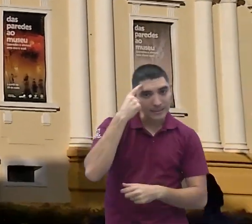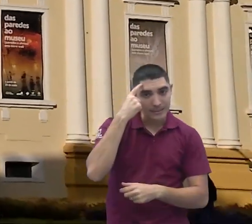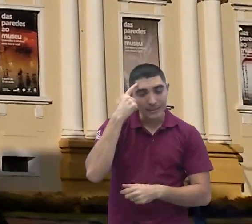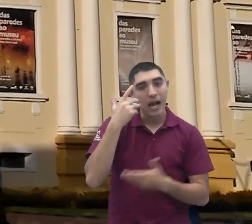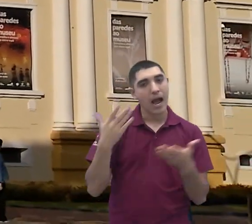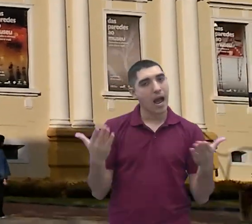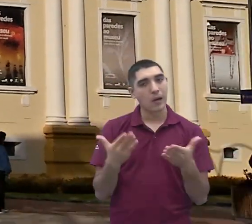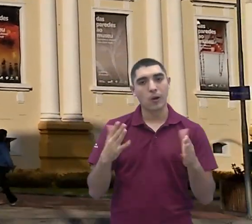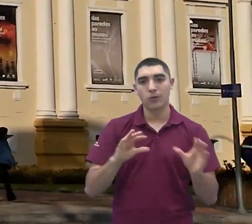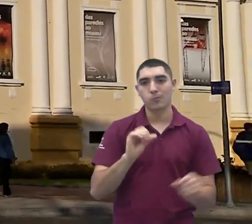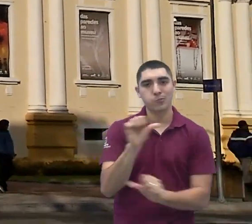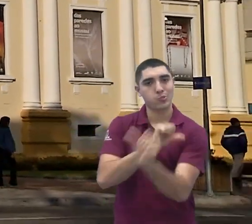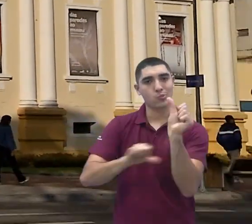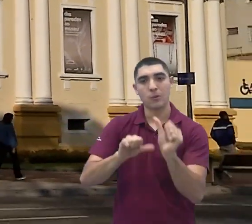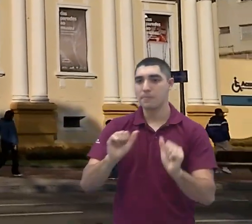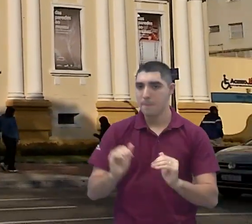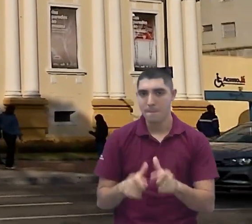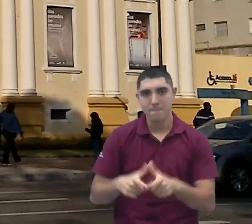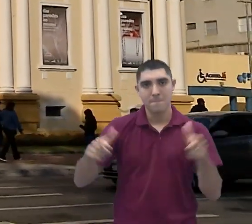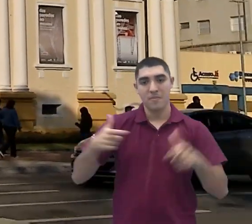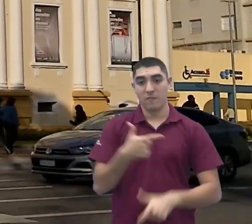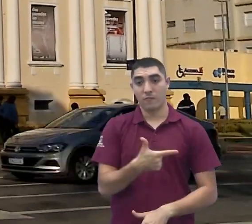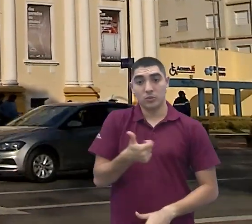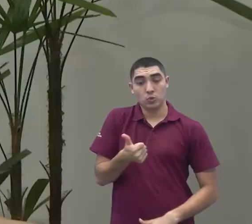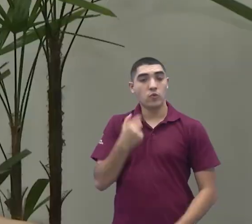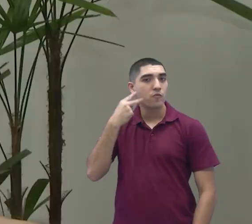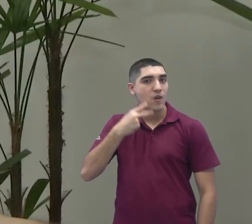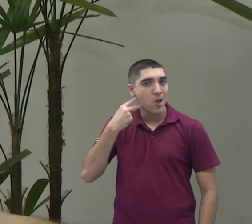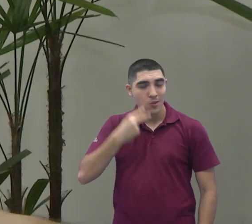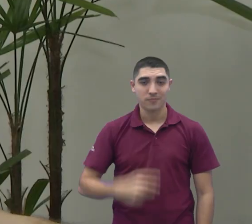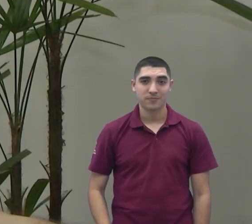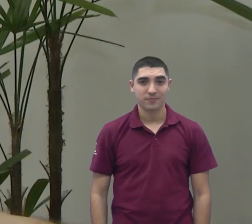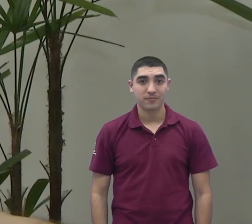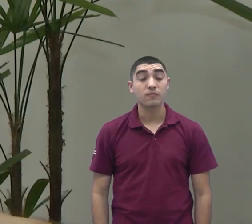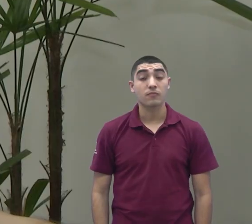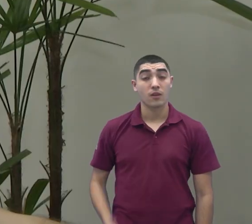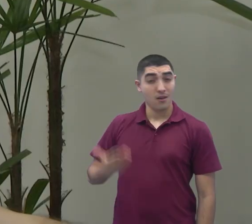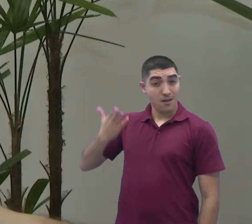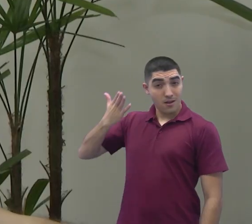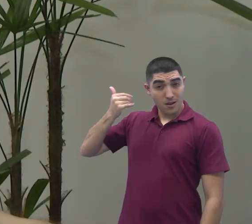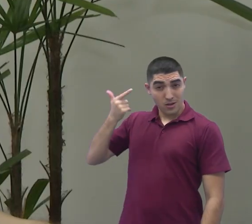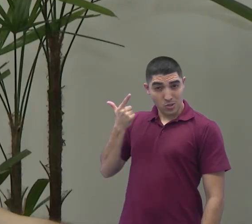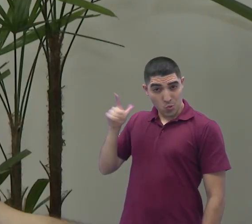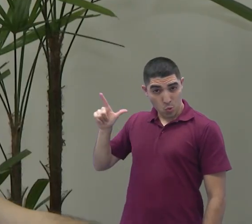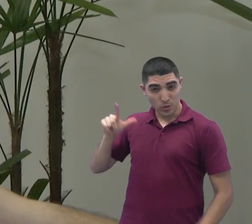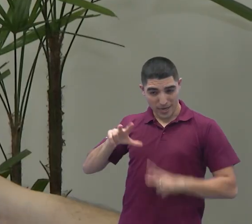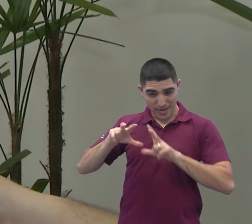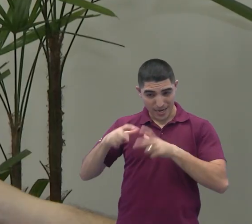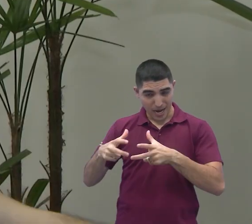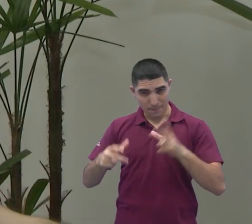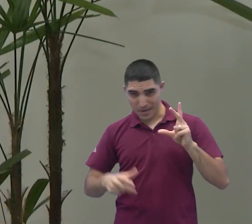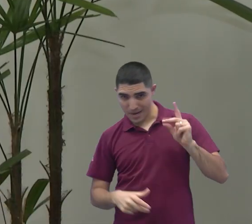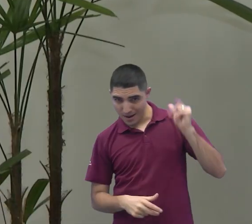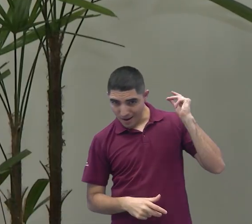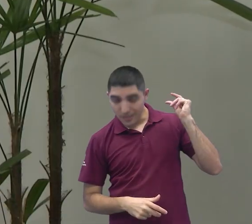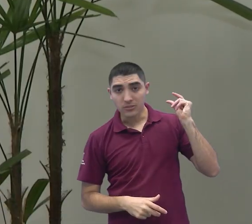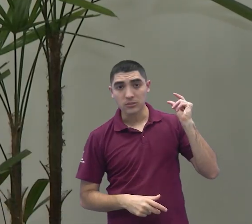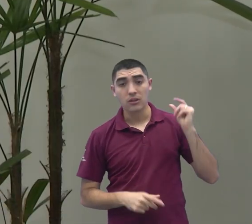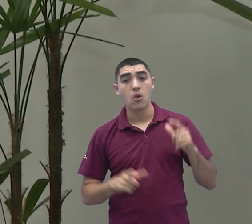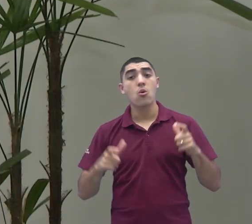passou a contar com os atuais 21 vereadores. O prédio onde estava a Câmara